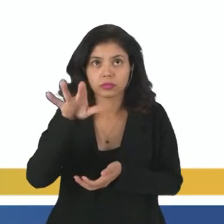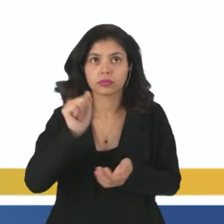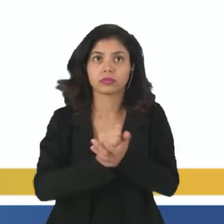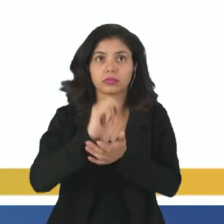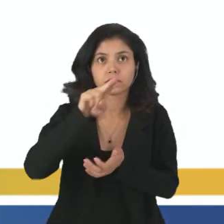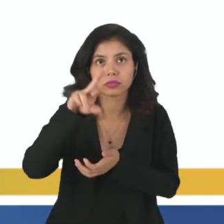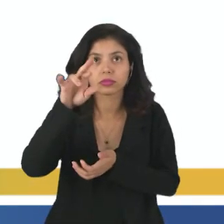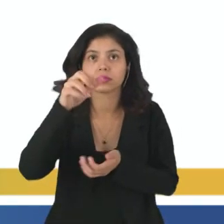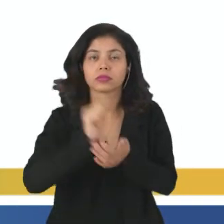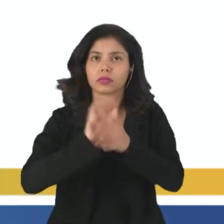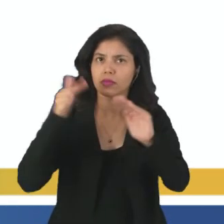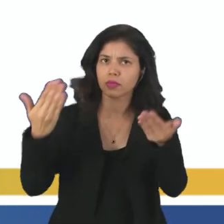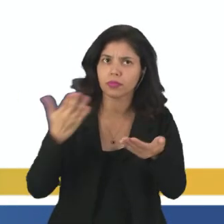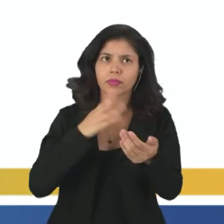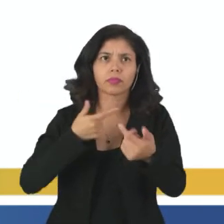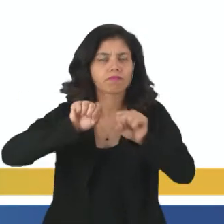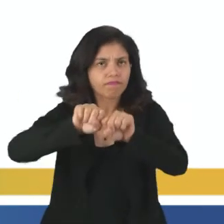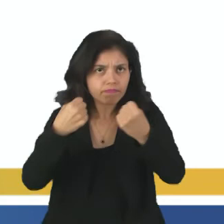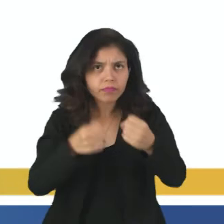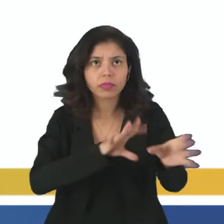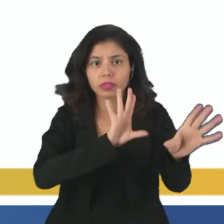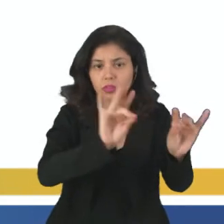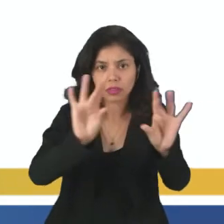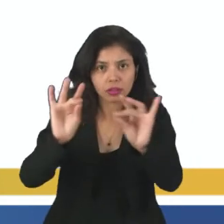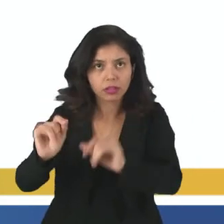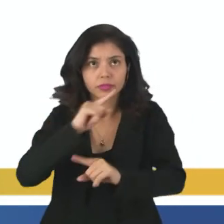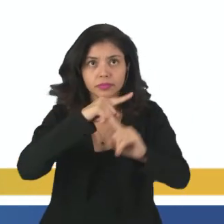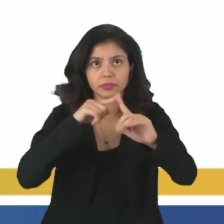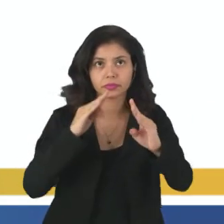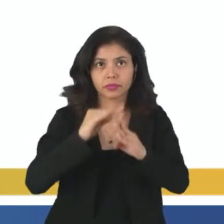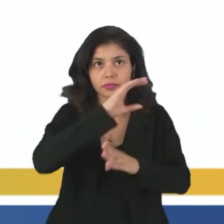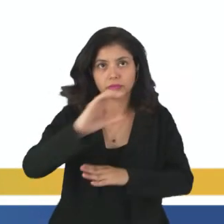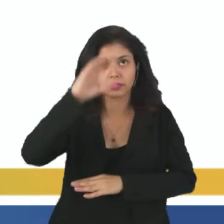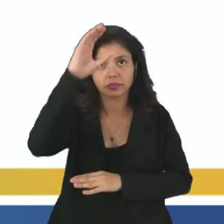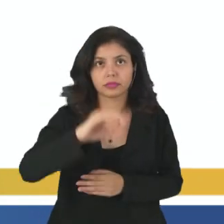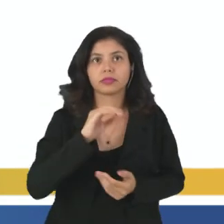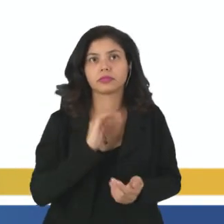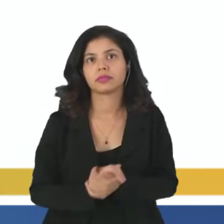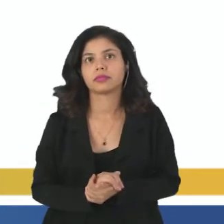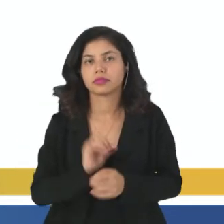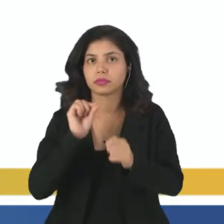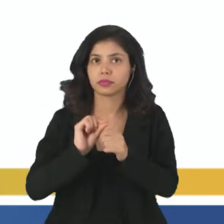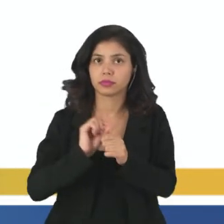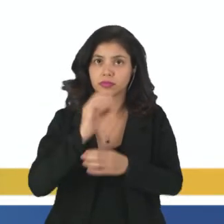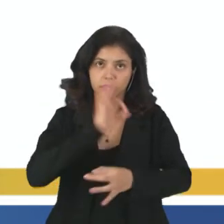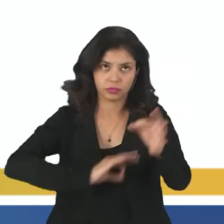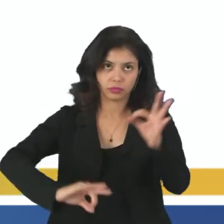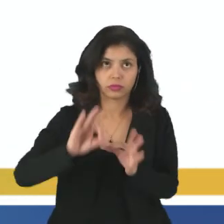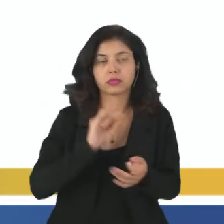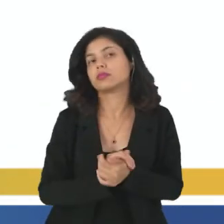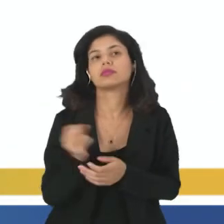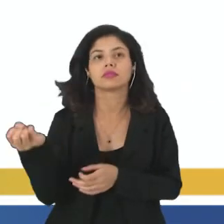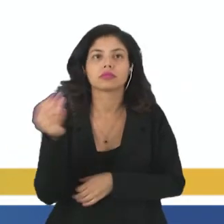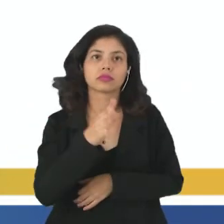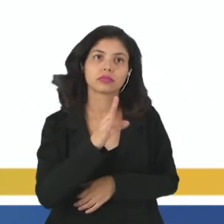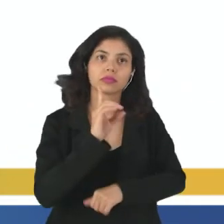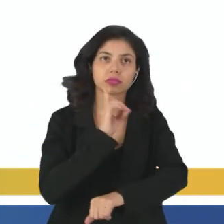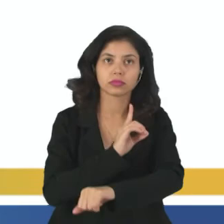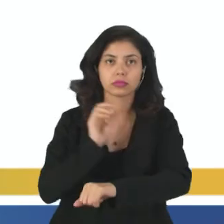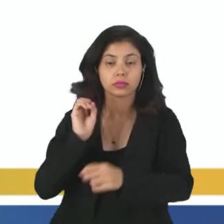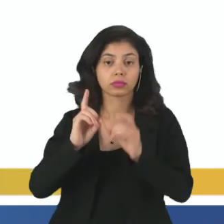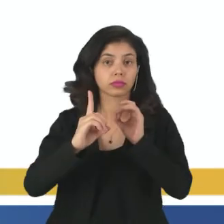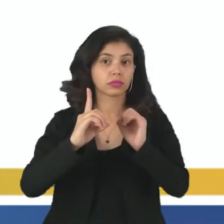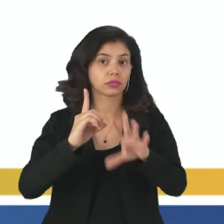Suécia, Noruega, os quais foram rompendo os laços com a Igreja Católica, fomentando a reorganização das novas